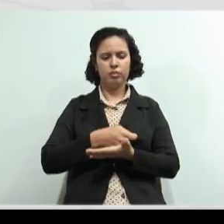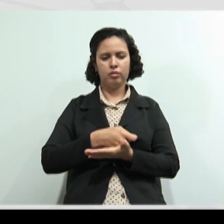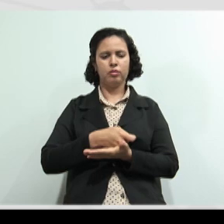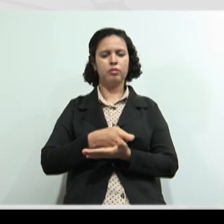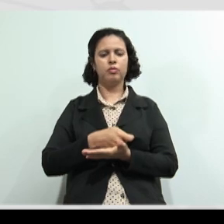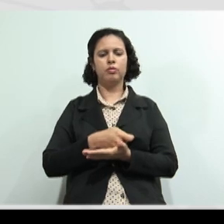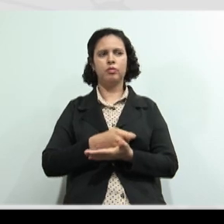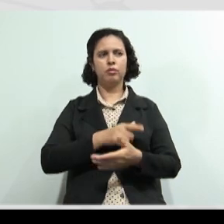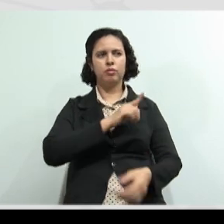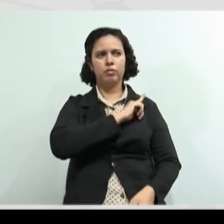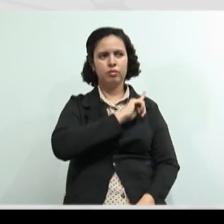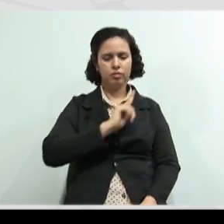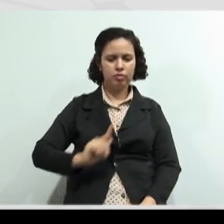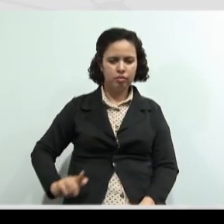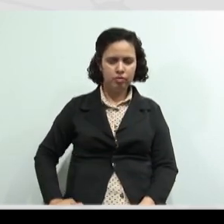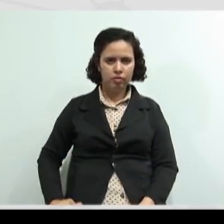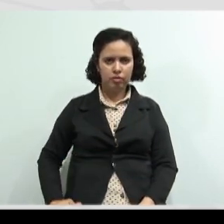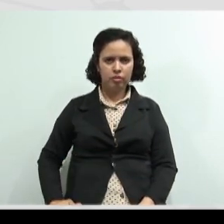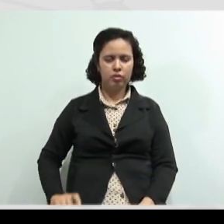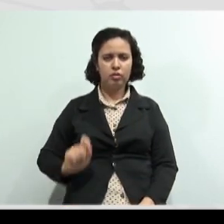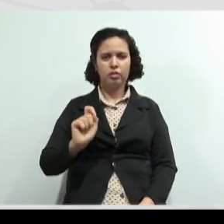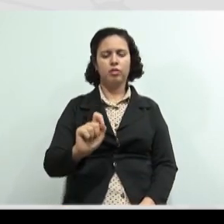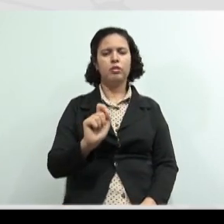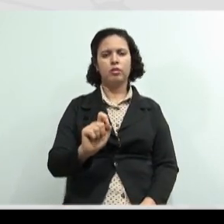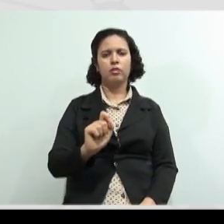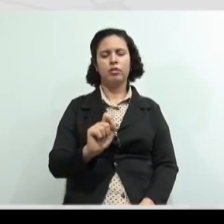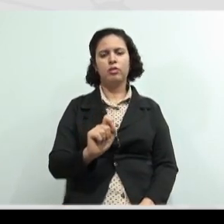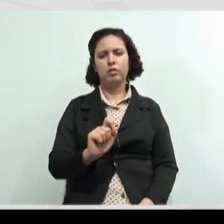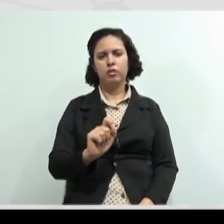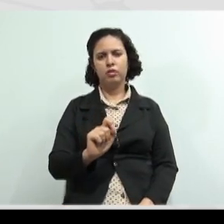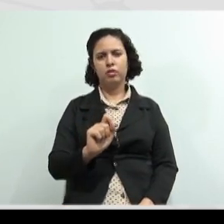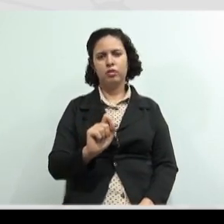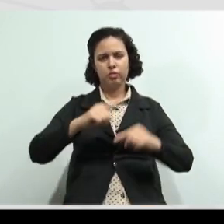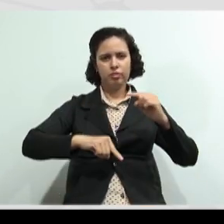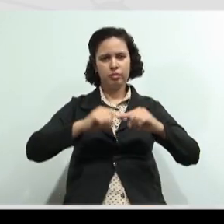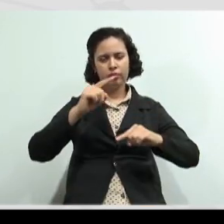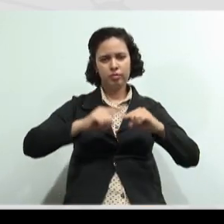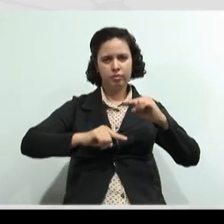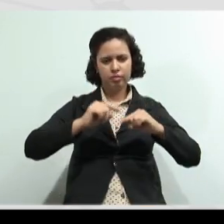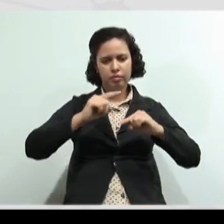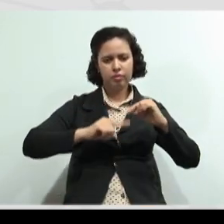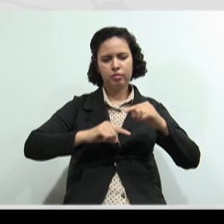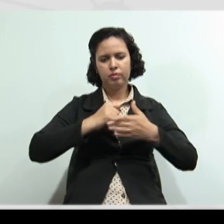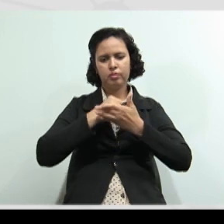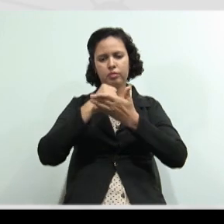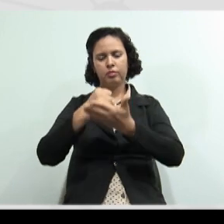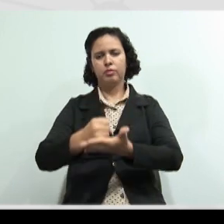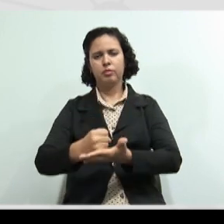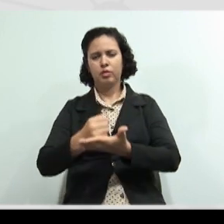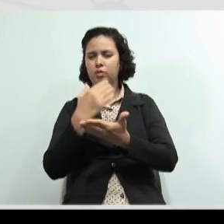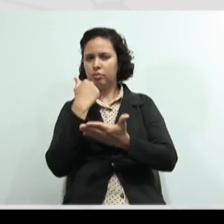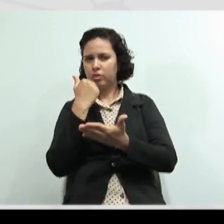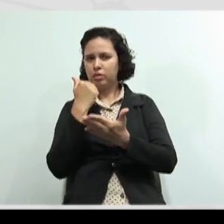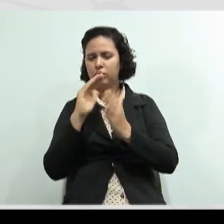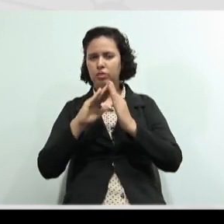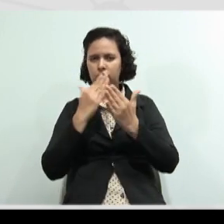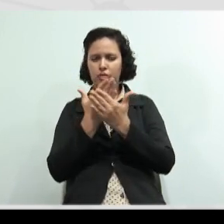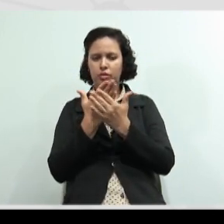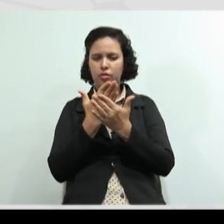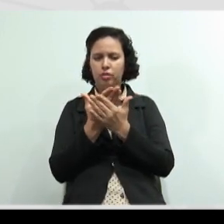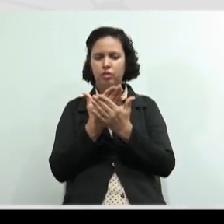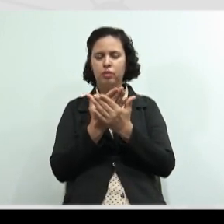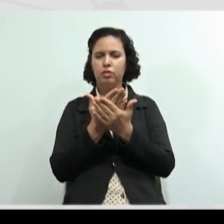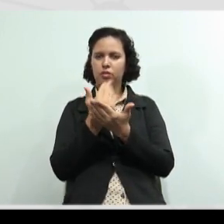governamentais de produtos agropecuários pelo preço de mercado para atender a demanda de merenda escolar, de creche, demanda